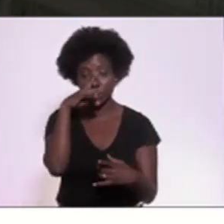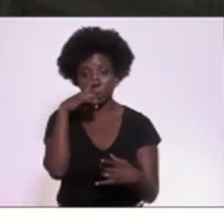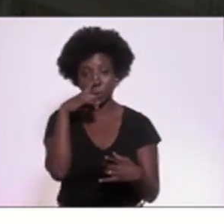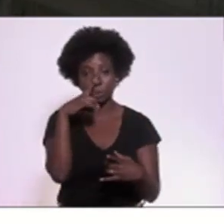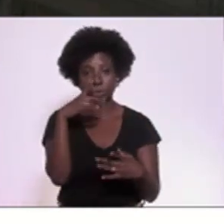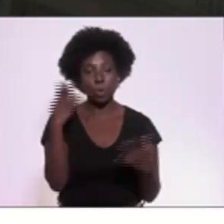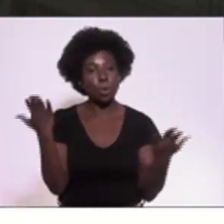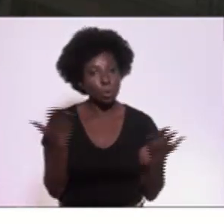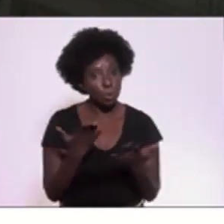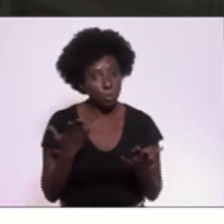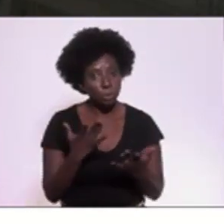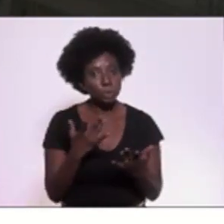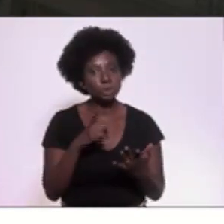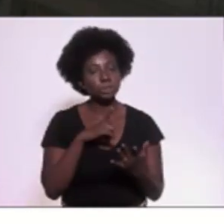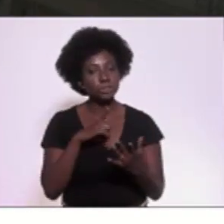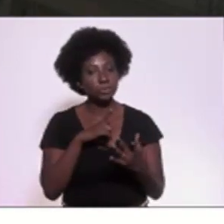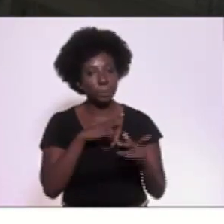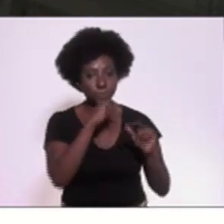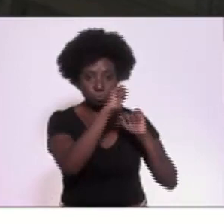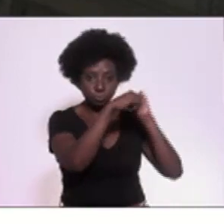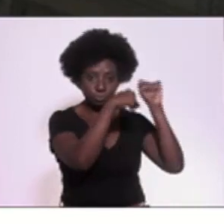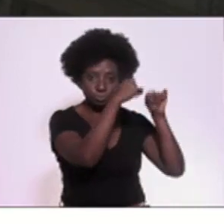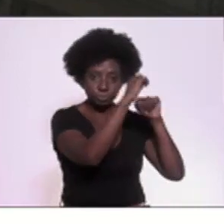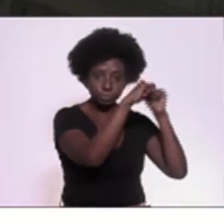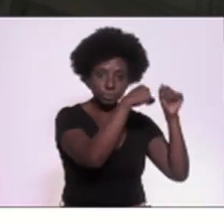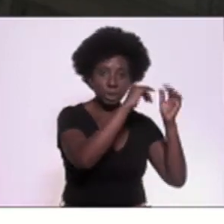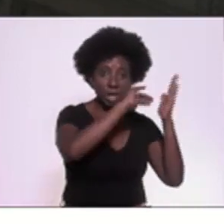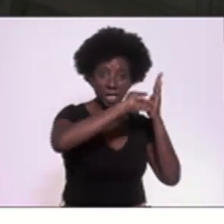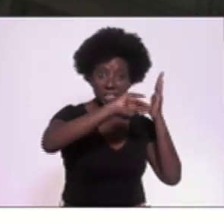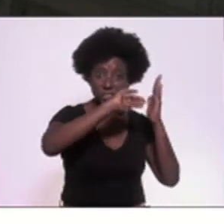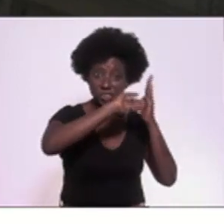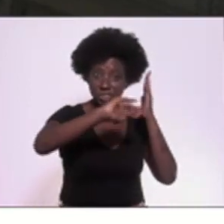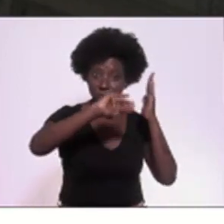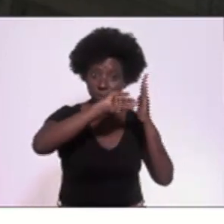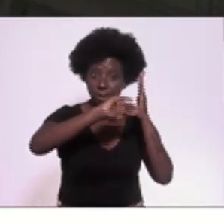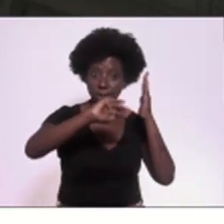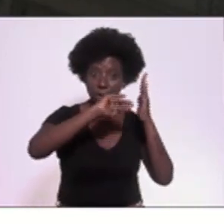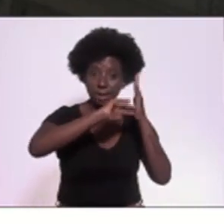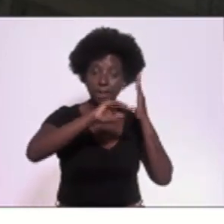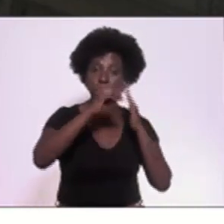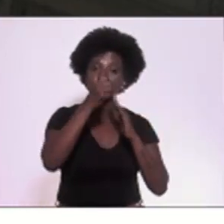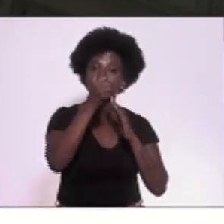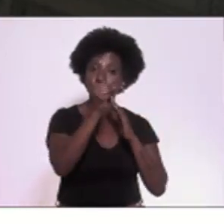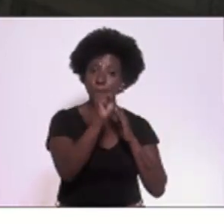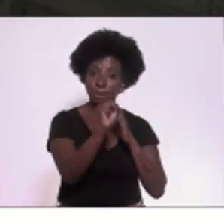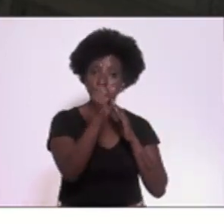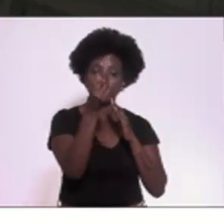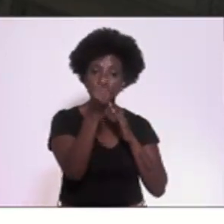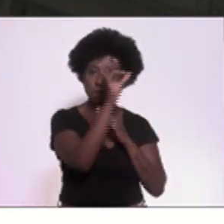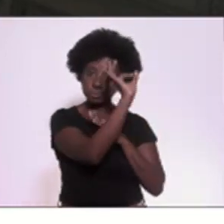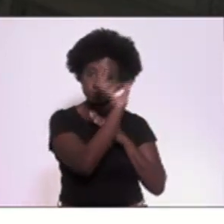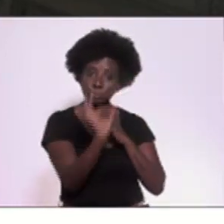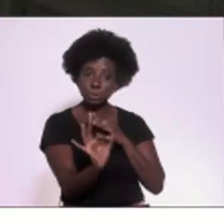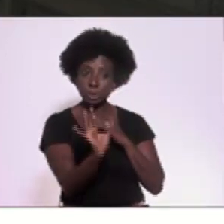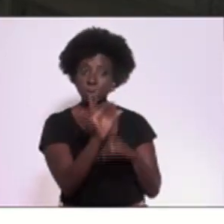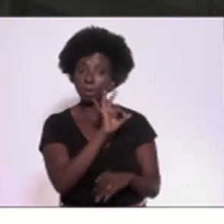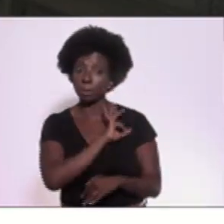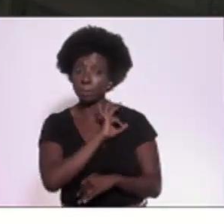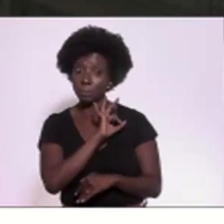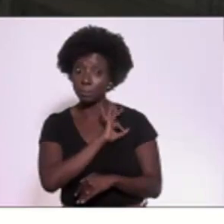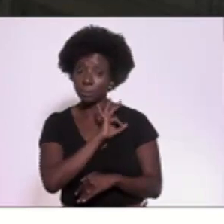orçamento apontado para o ano de 2020 a retirada de cerca de 86% do orçamento da Polícia